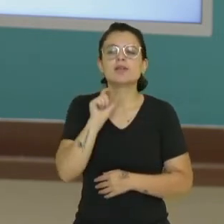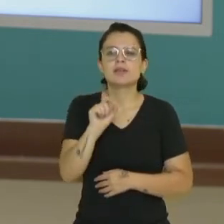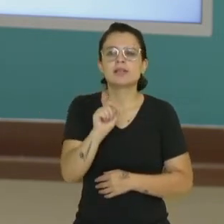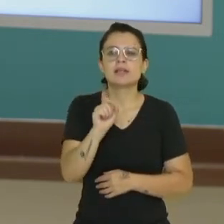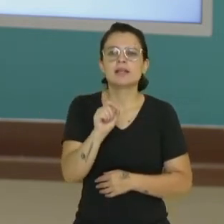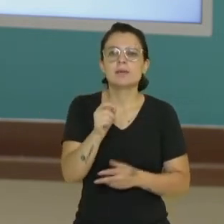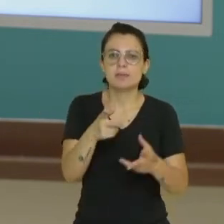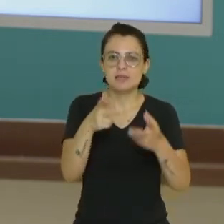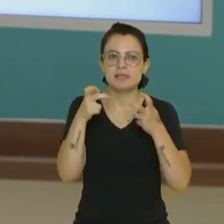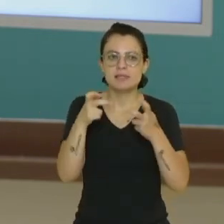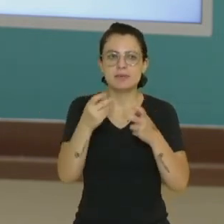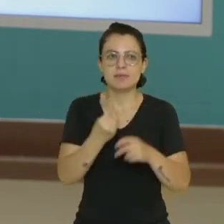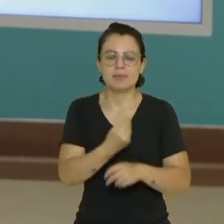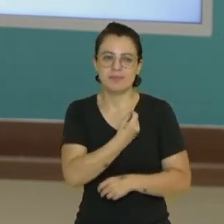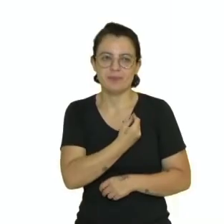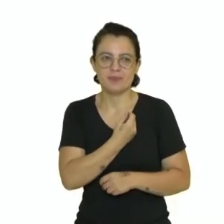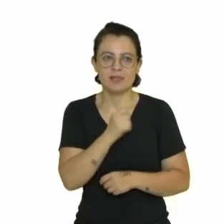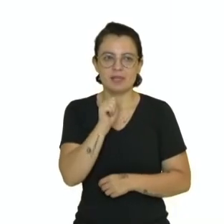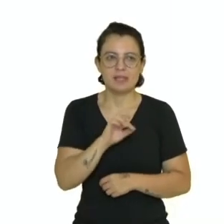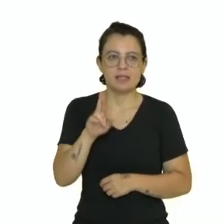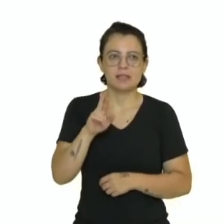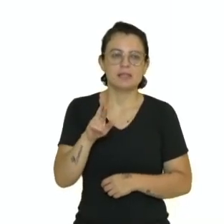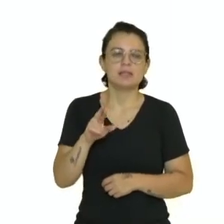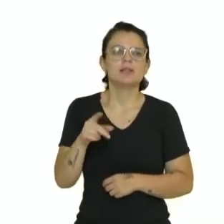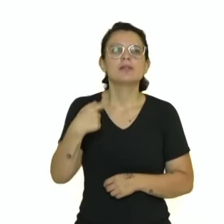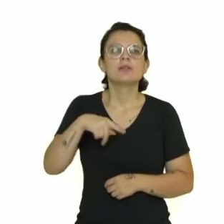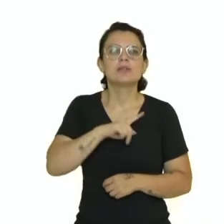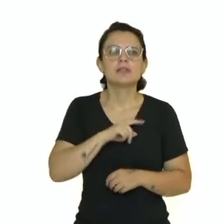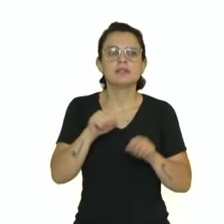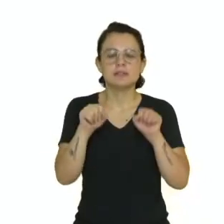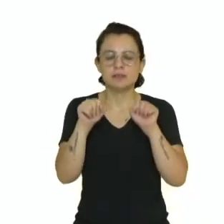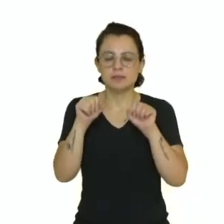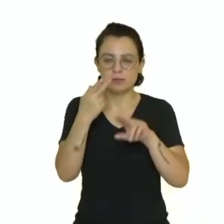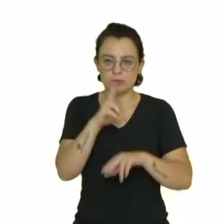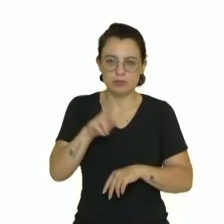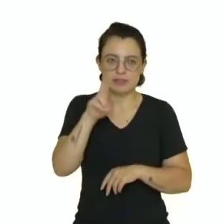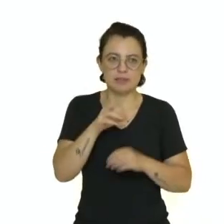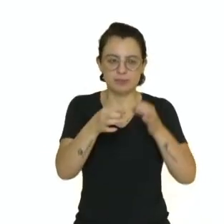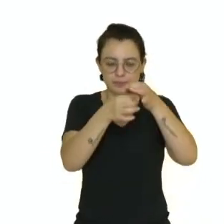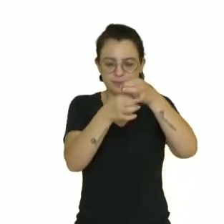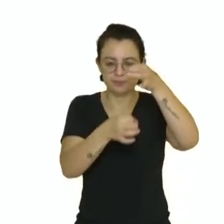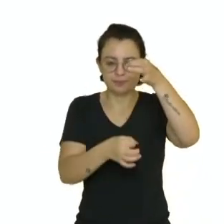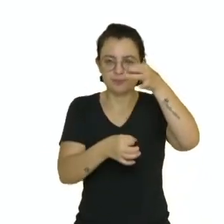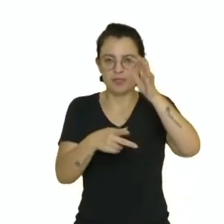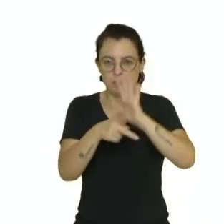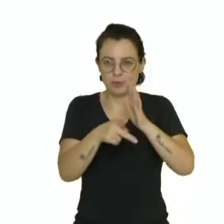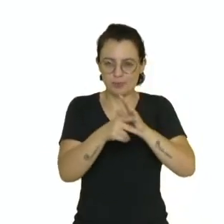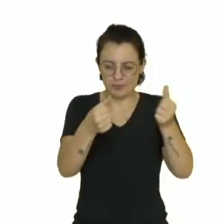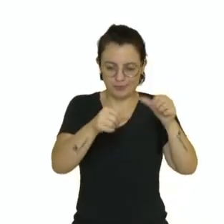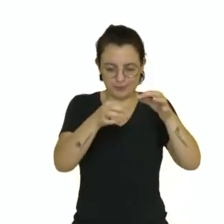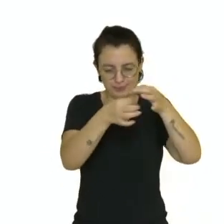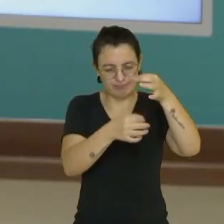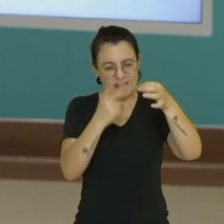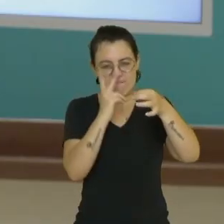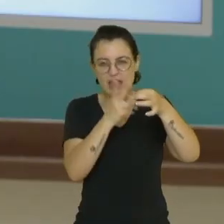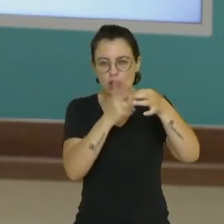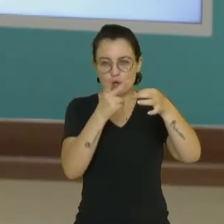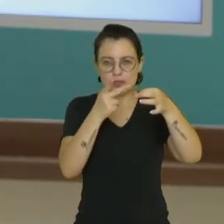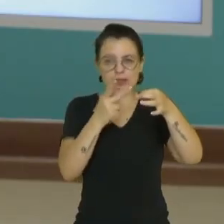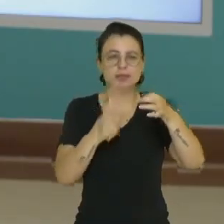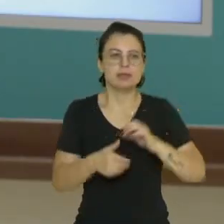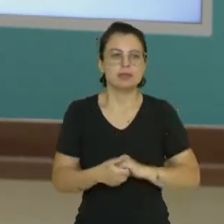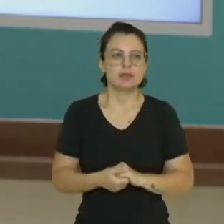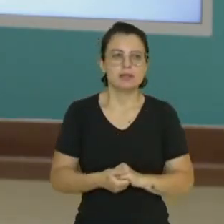do ar. Vamos dar uma olhadinha? Para isso nós vamos utilizar um tubo de ensaio, que é um tubinho de vidro. Você pode ter